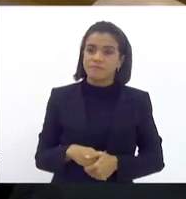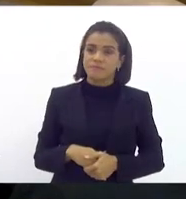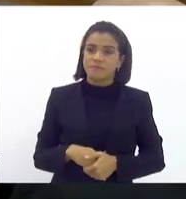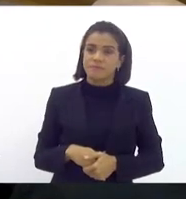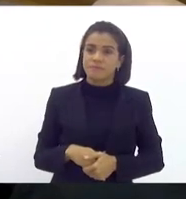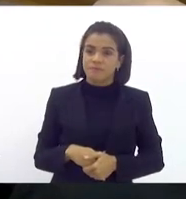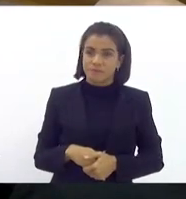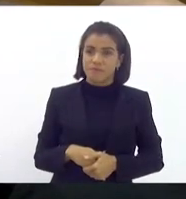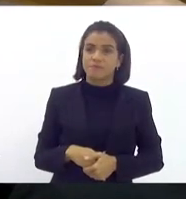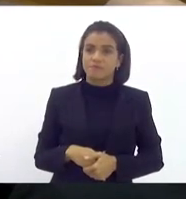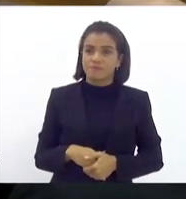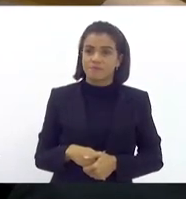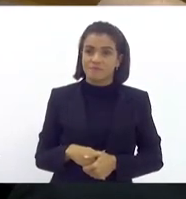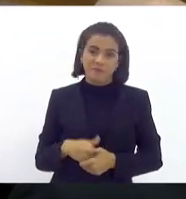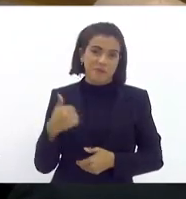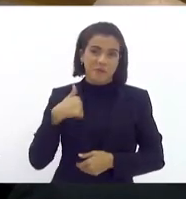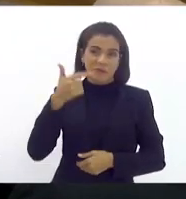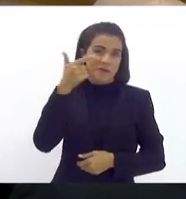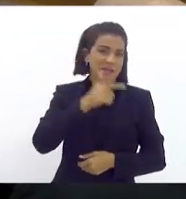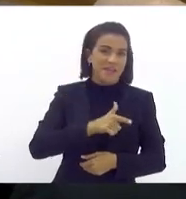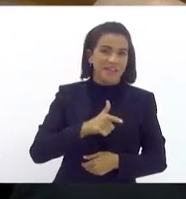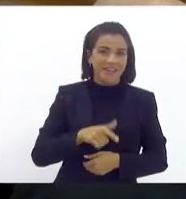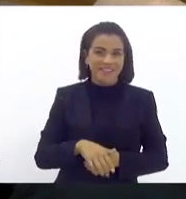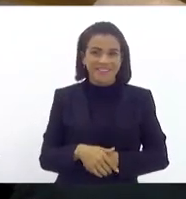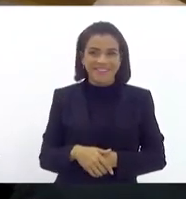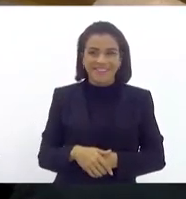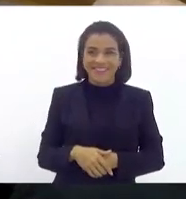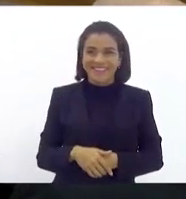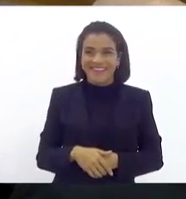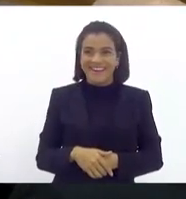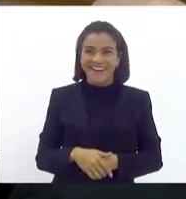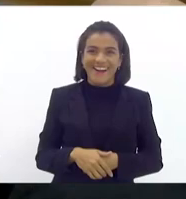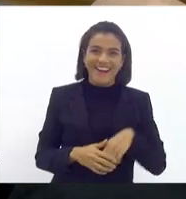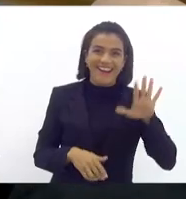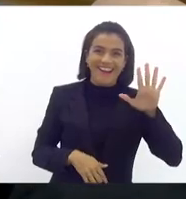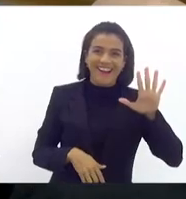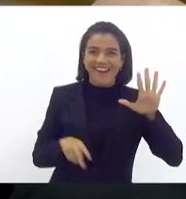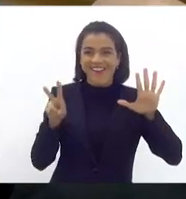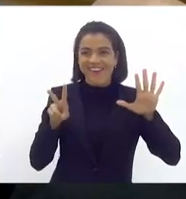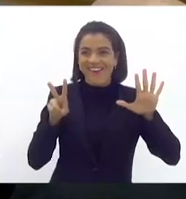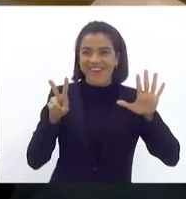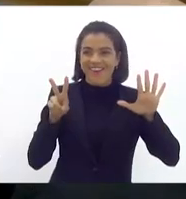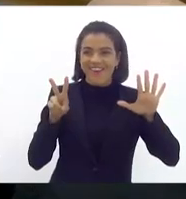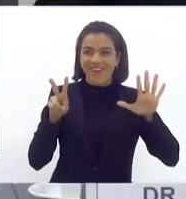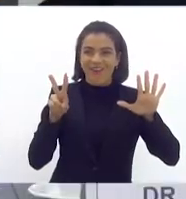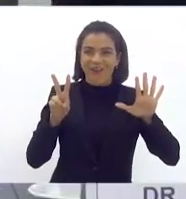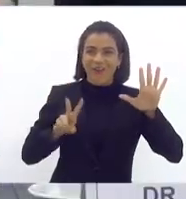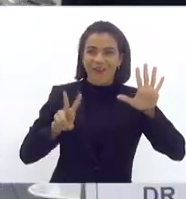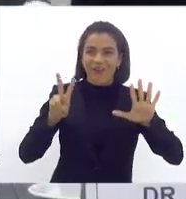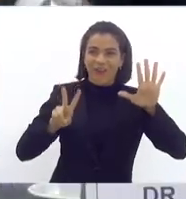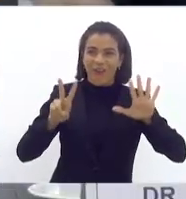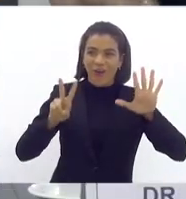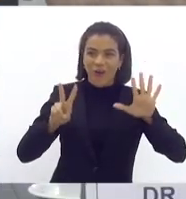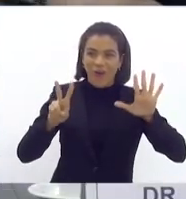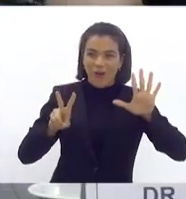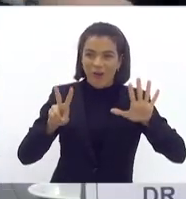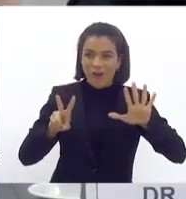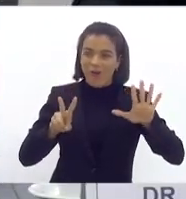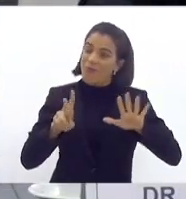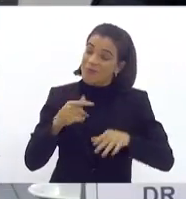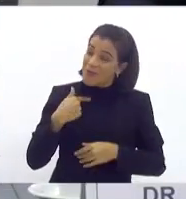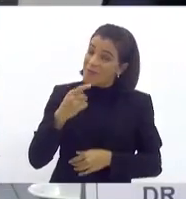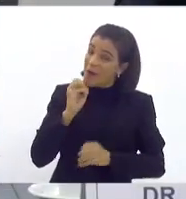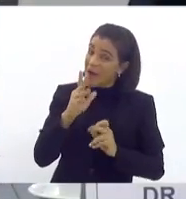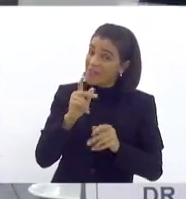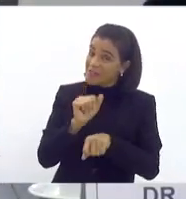Então, todo mundo com juízo. Por 5-2. Mas eu que também tenho juízo, vou levar em consideração nas emendas o que